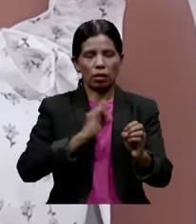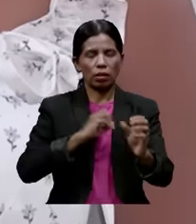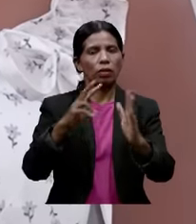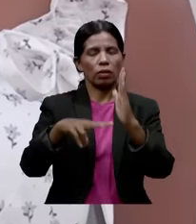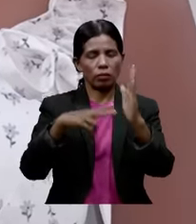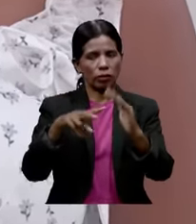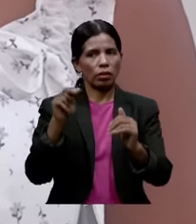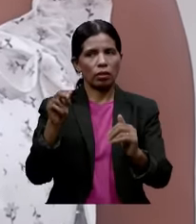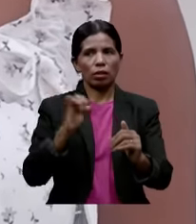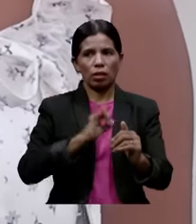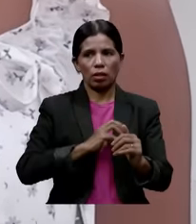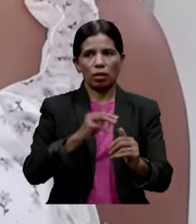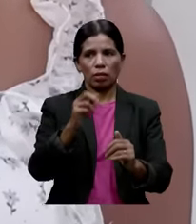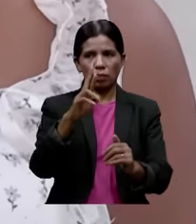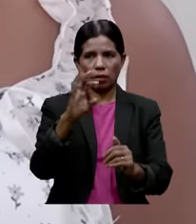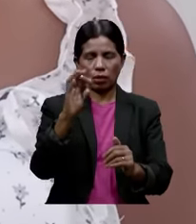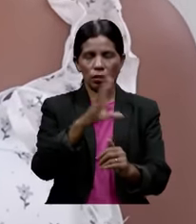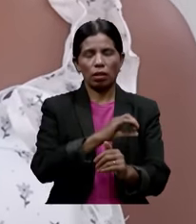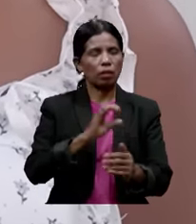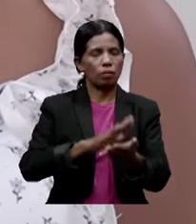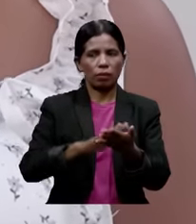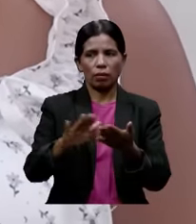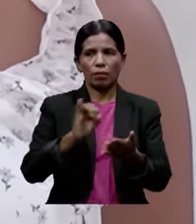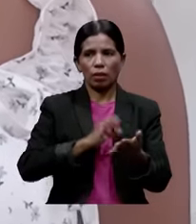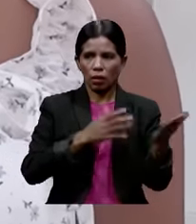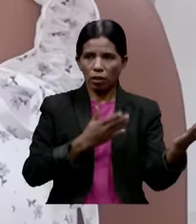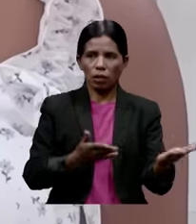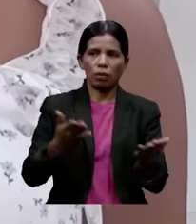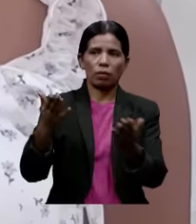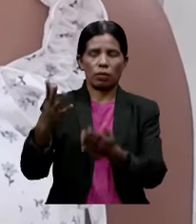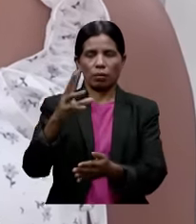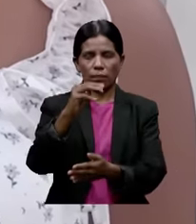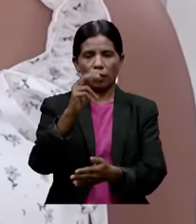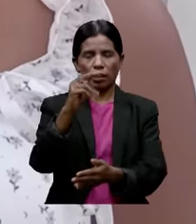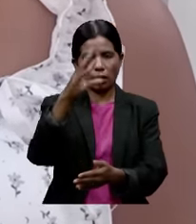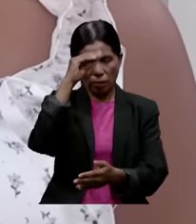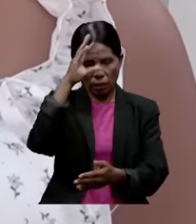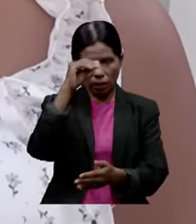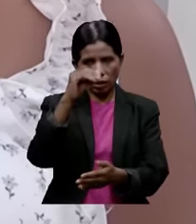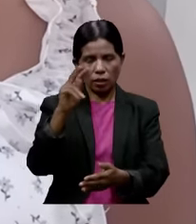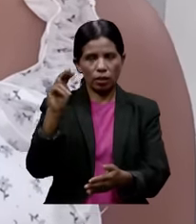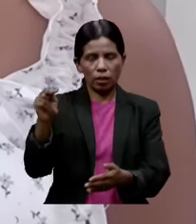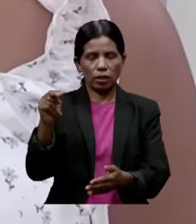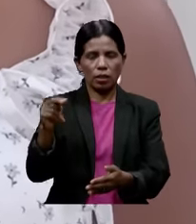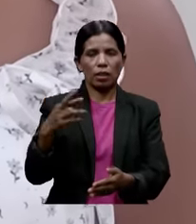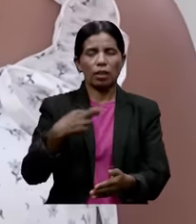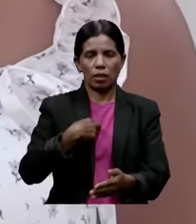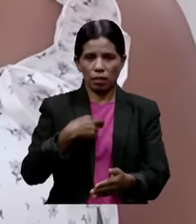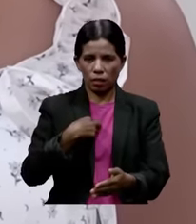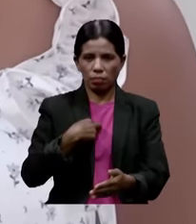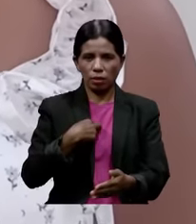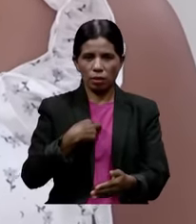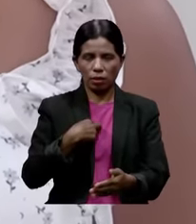lara hau marvi hau mos tu hau anuin hau se lori mane ne tamba mane ne nia rasik masai ba